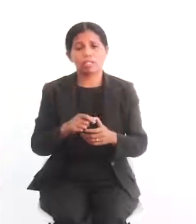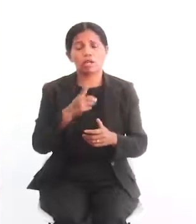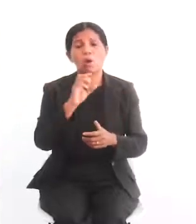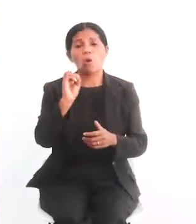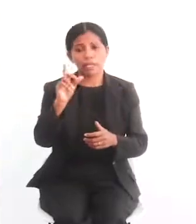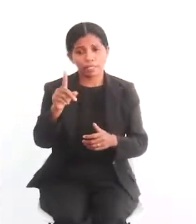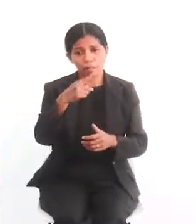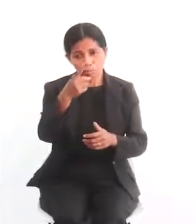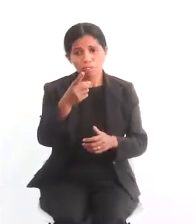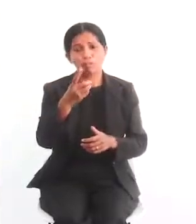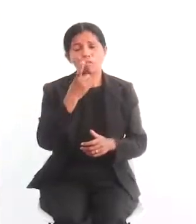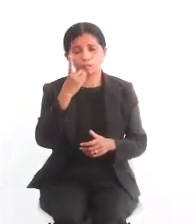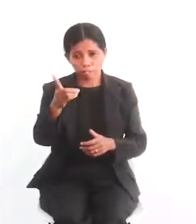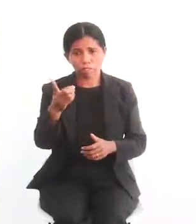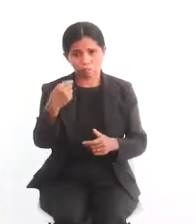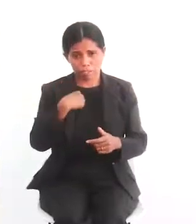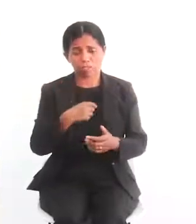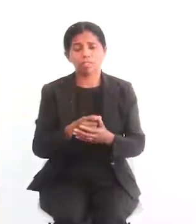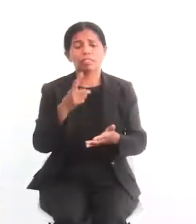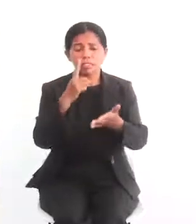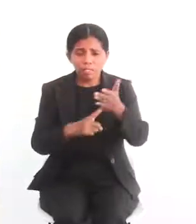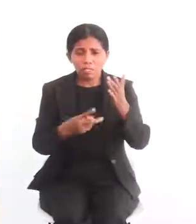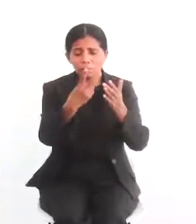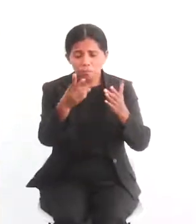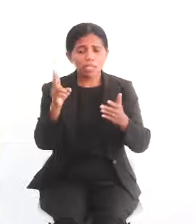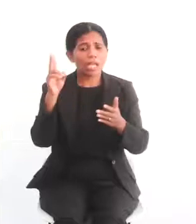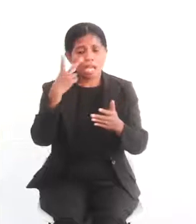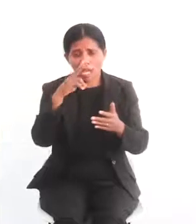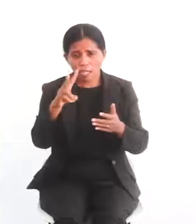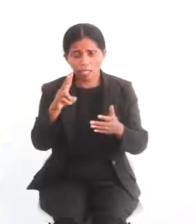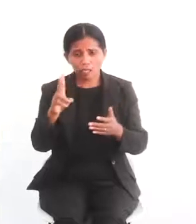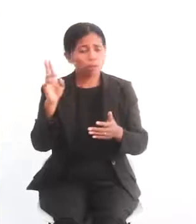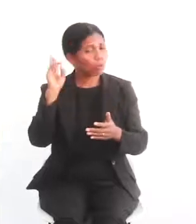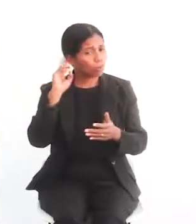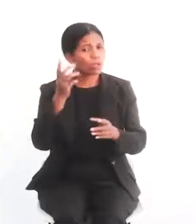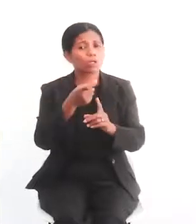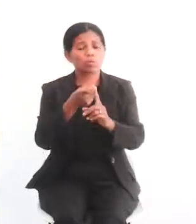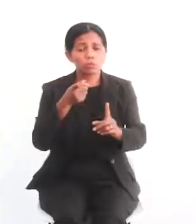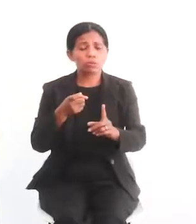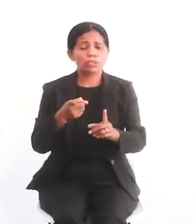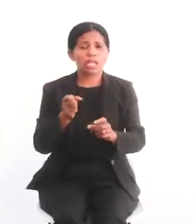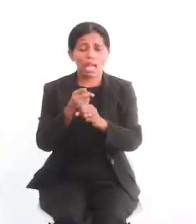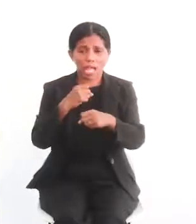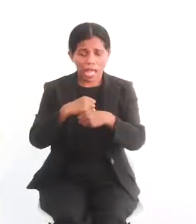viram e ouviram durante a receita do óleo de coco. Vamos começar?